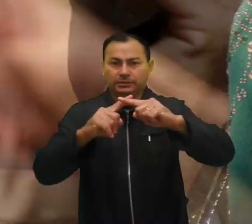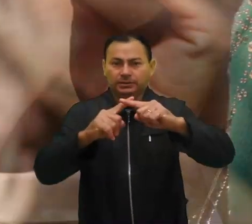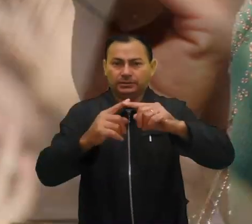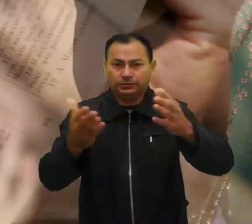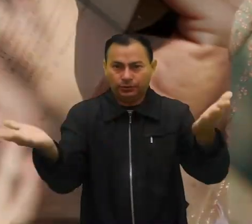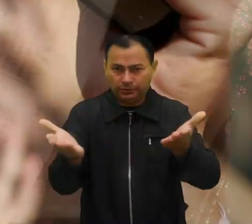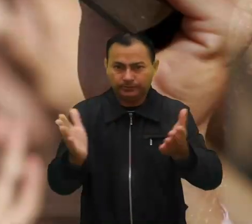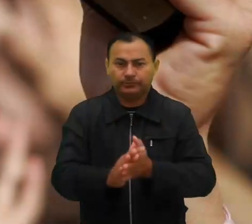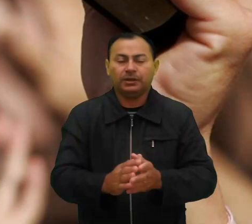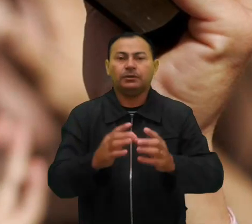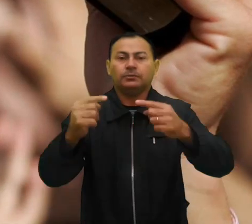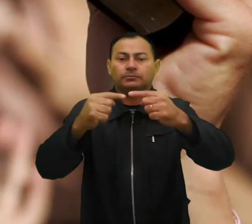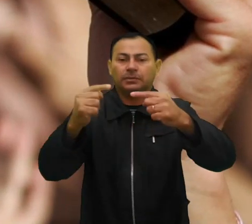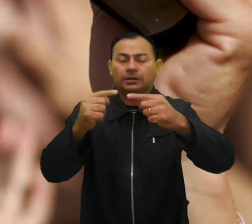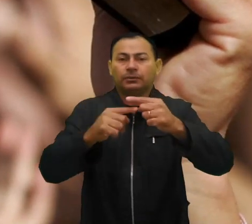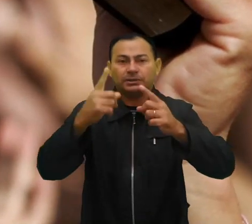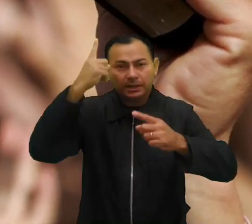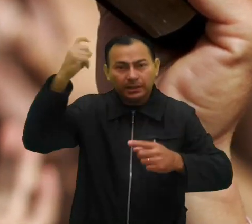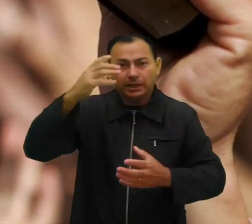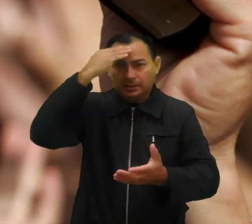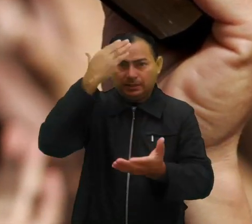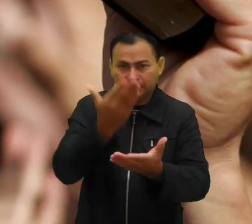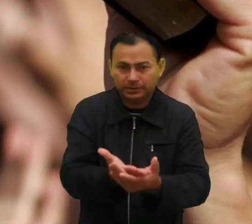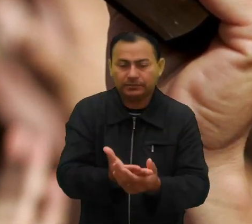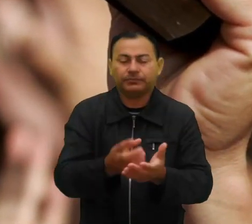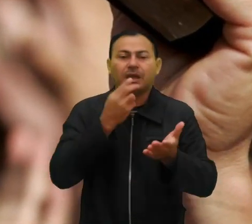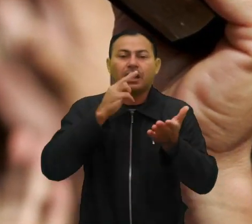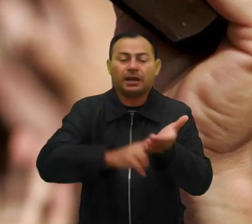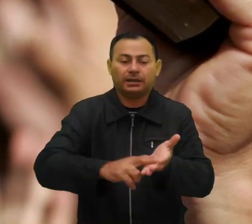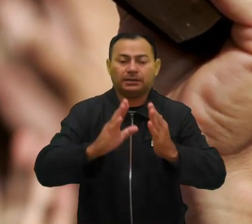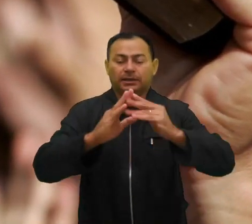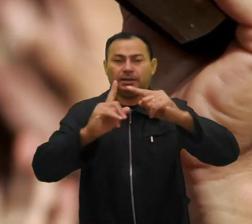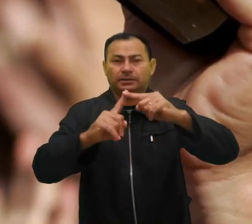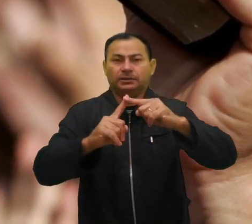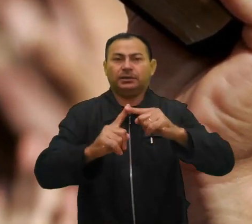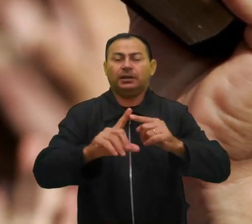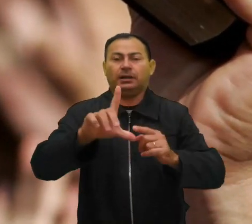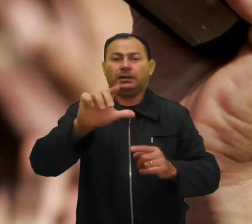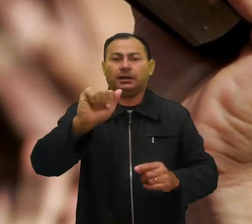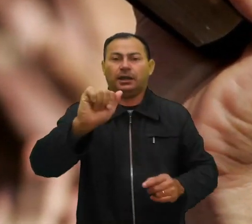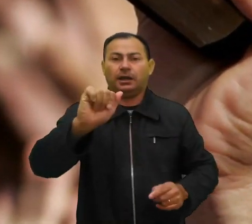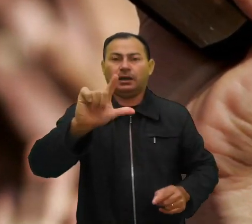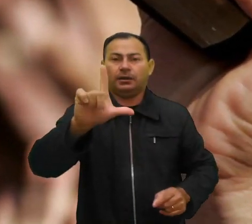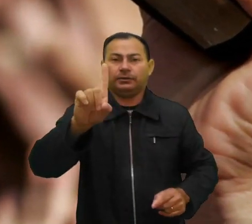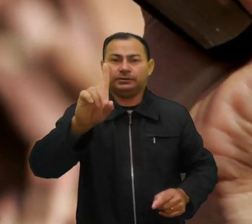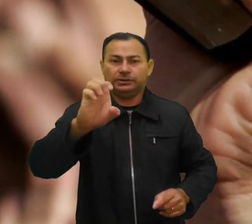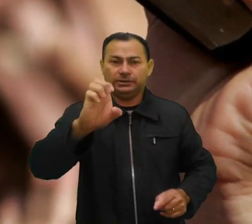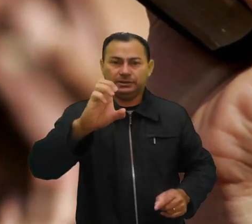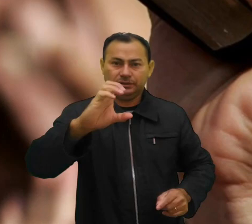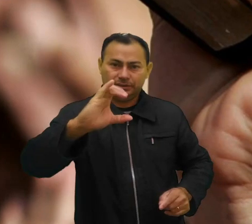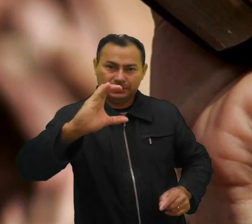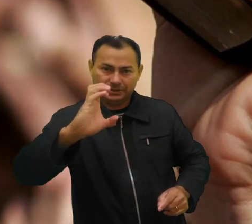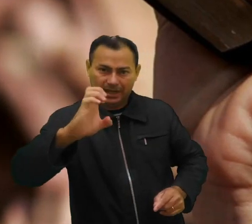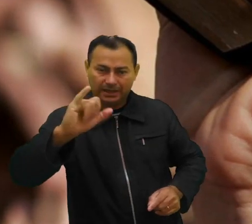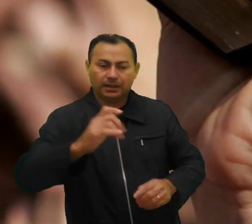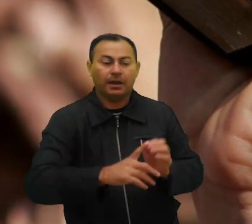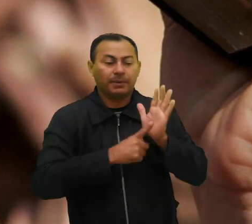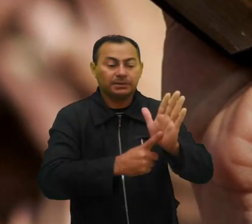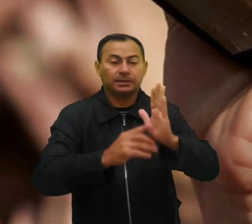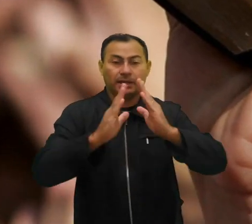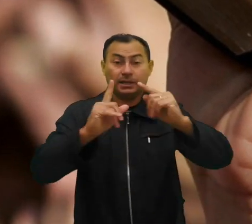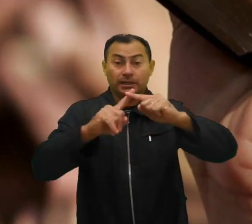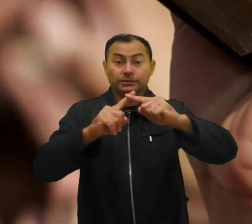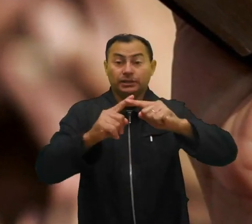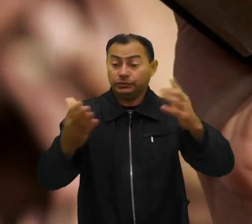de hoje. Os que concordam com esta ideia acreditam que a carta à igreja de Laodiceia representa as igrejas dos tempos